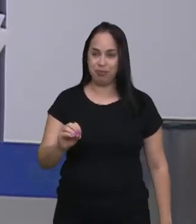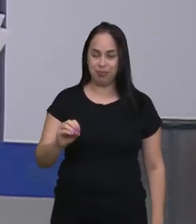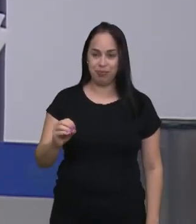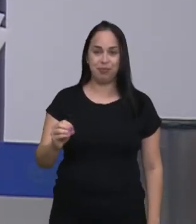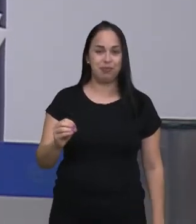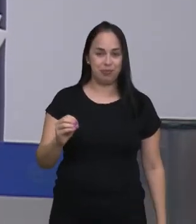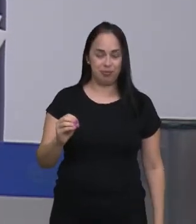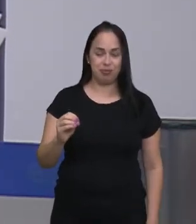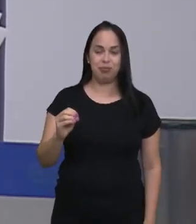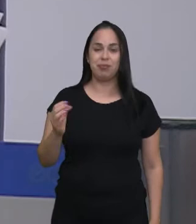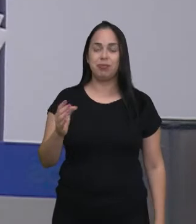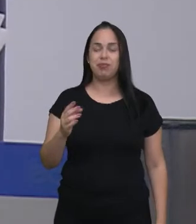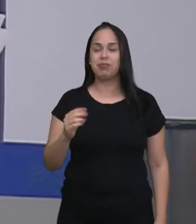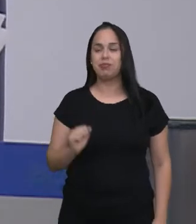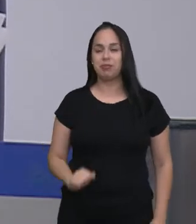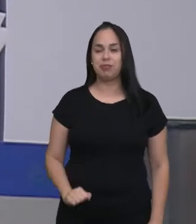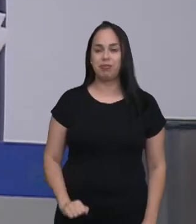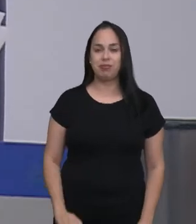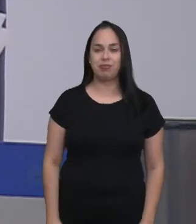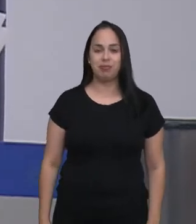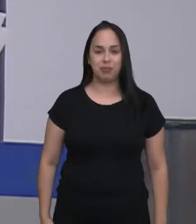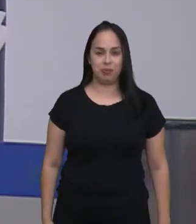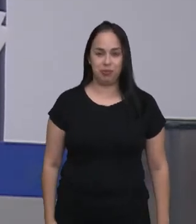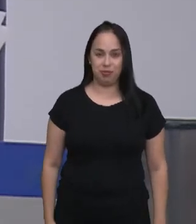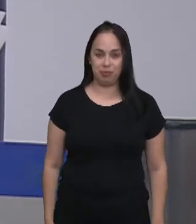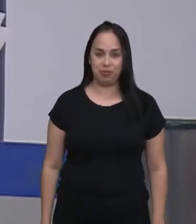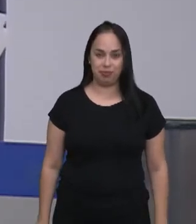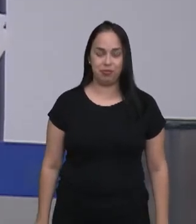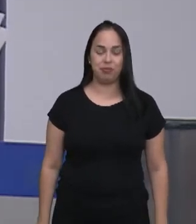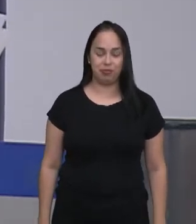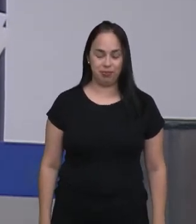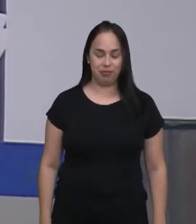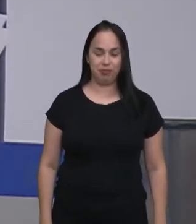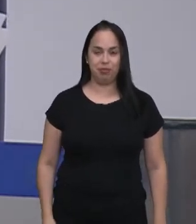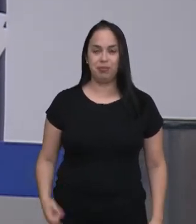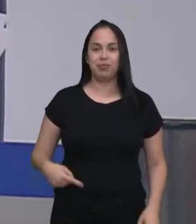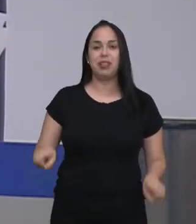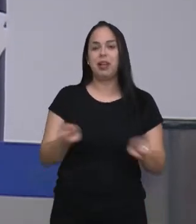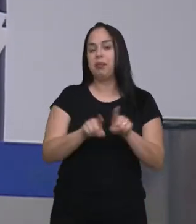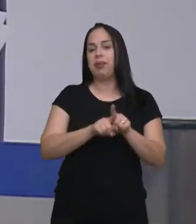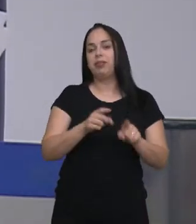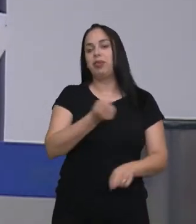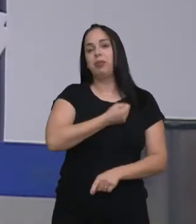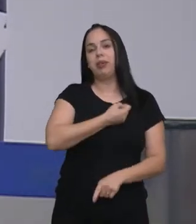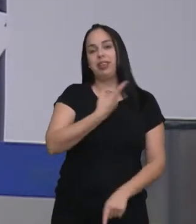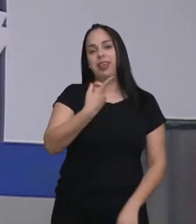3.378, de 14 de setembro de 1988, e número